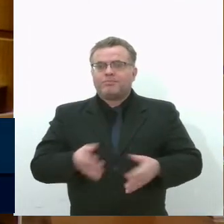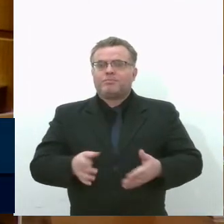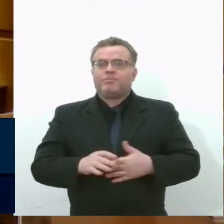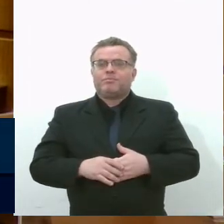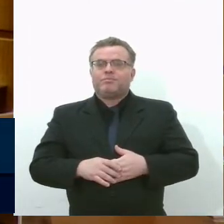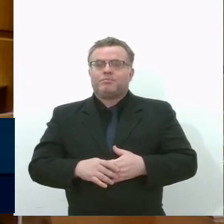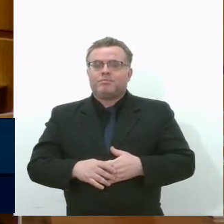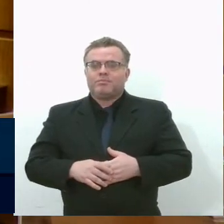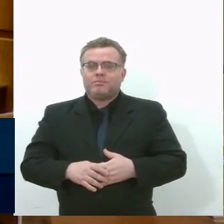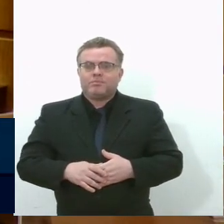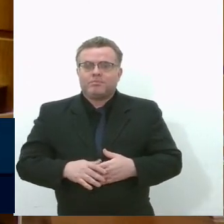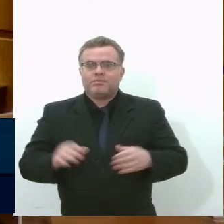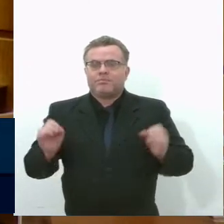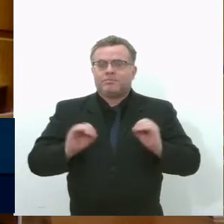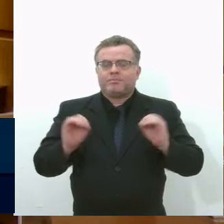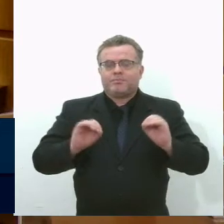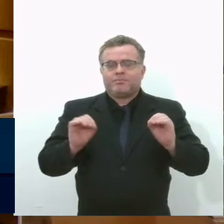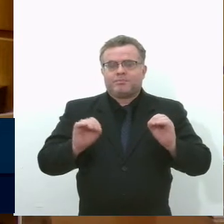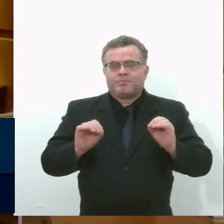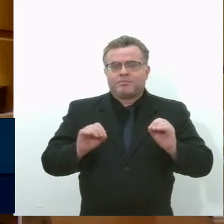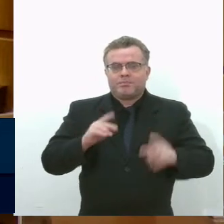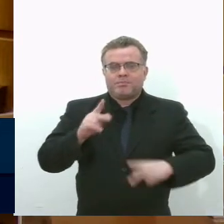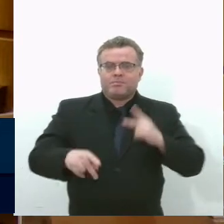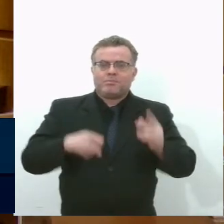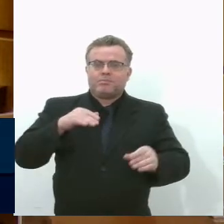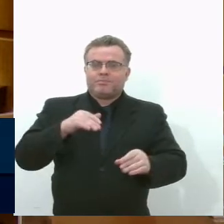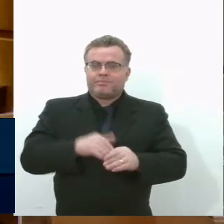Nem o eleitorado.